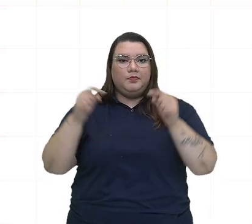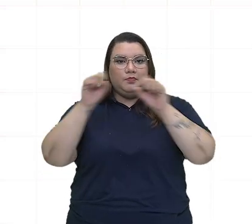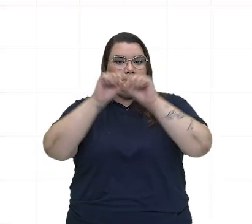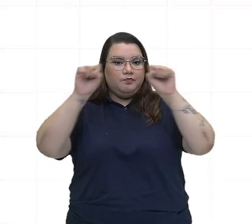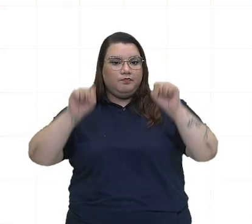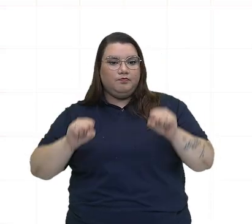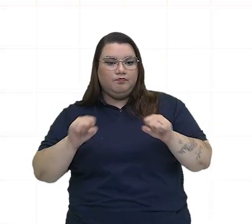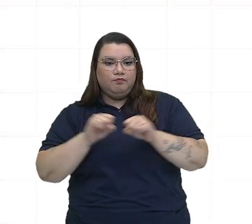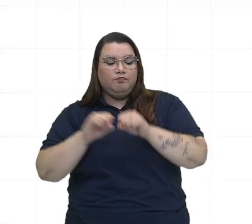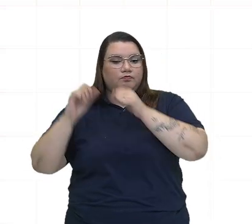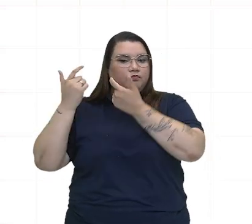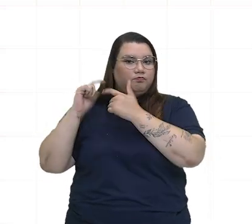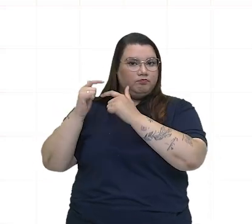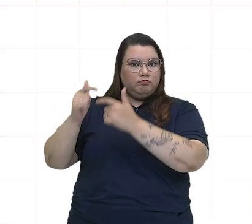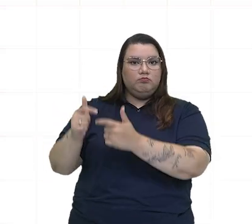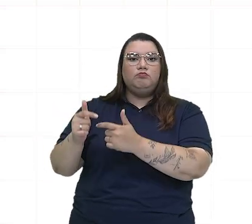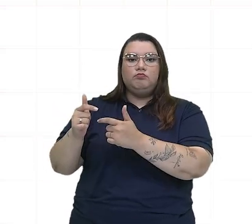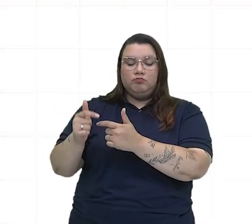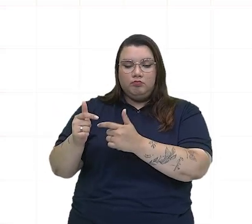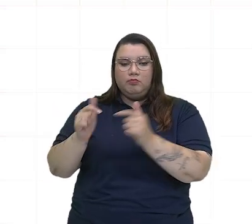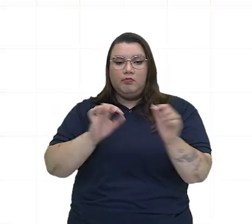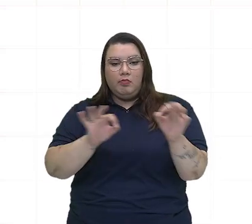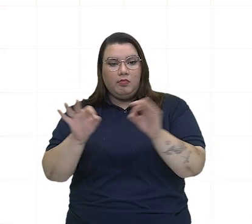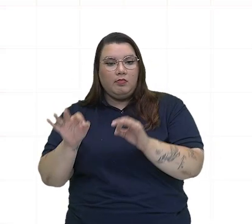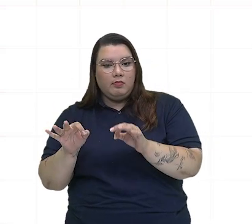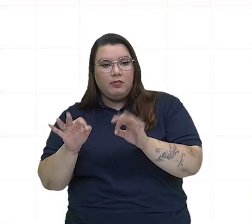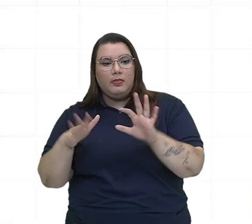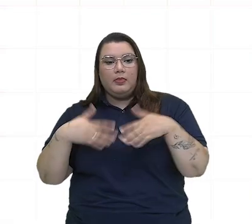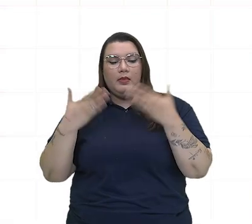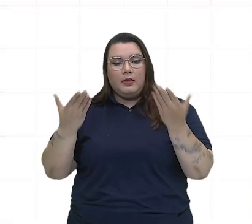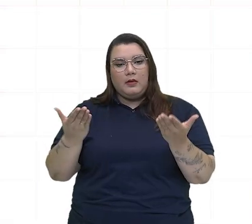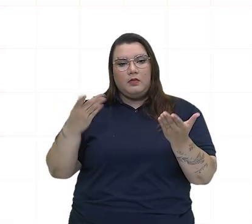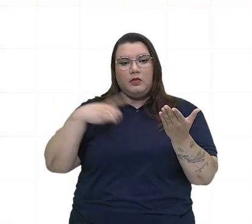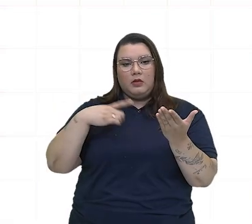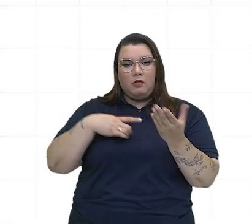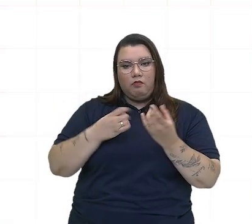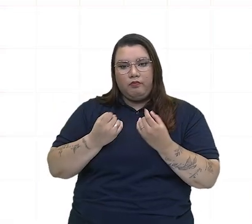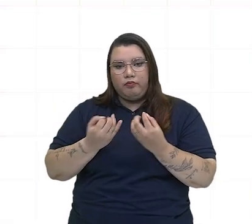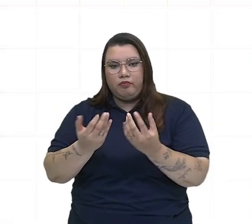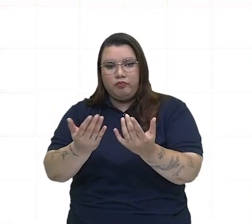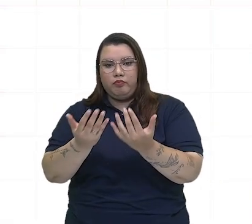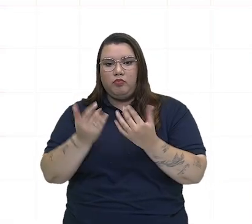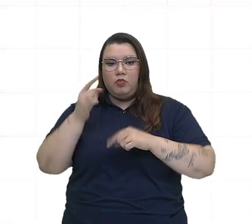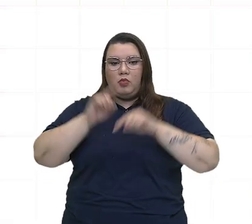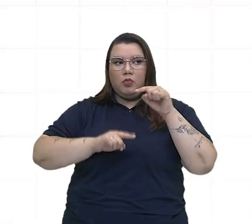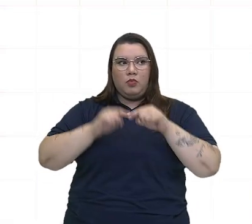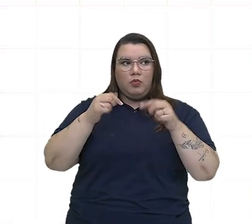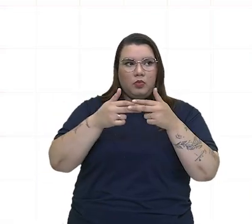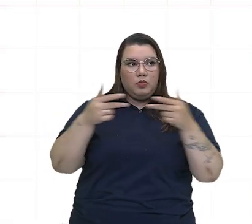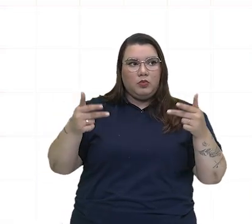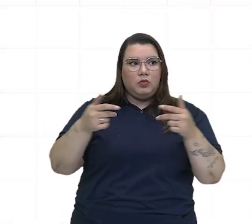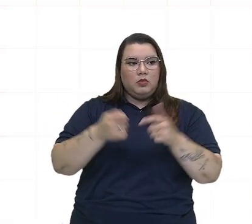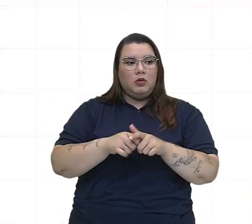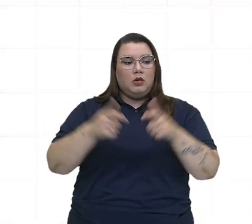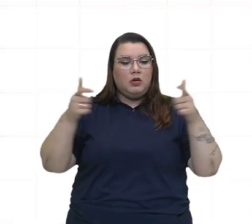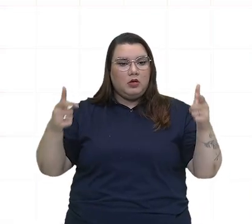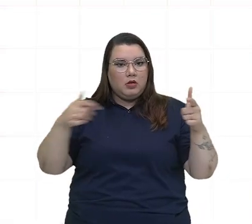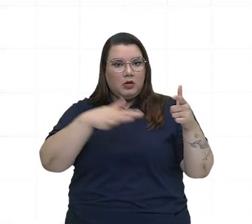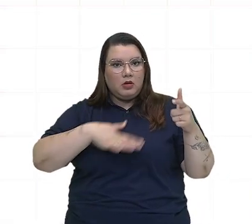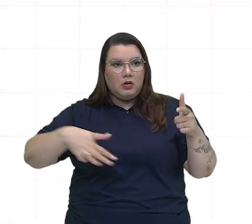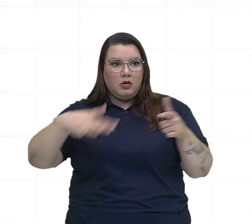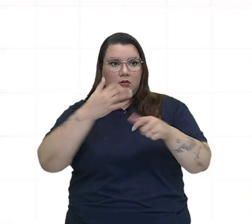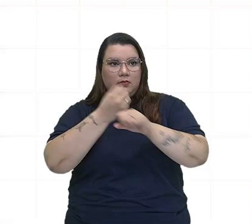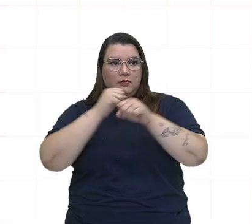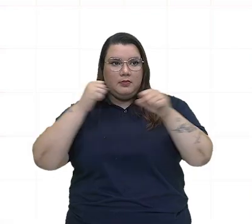sistema tradicional. Então, se cultiva os produtos em grandes áreas de